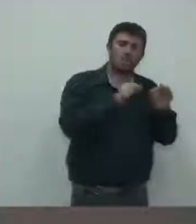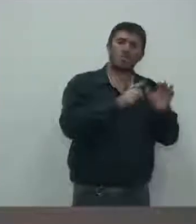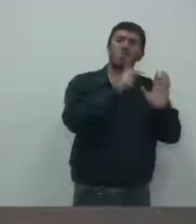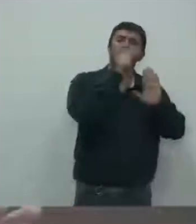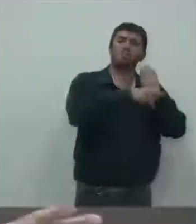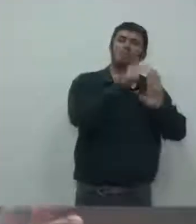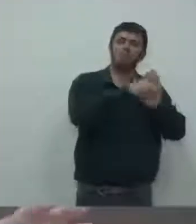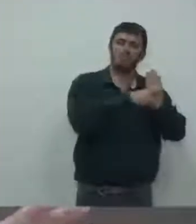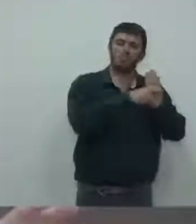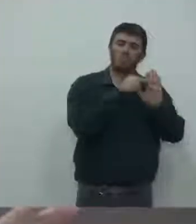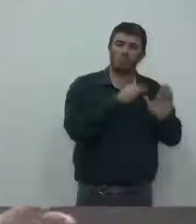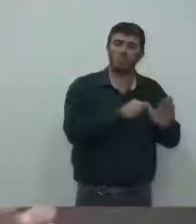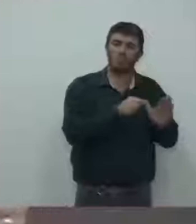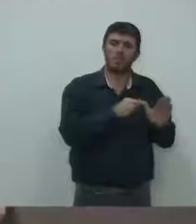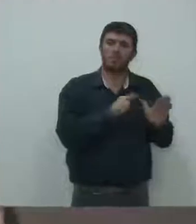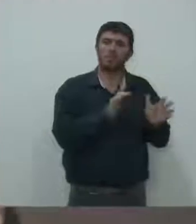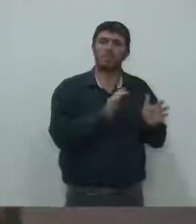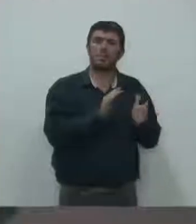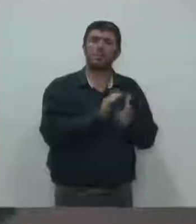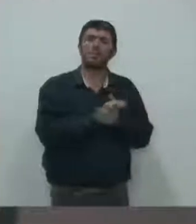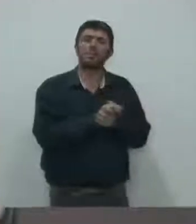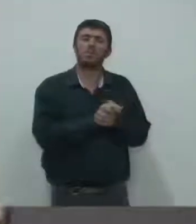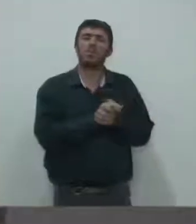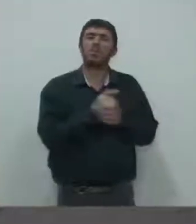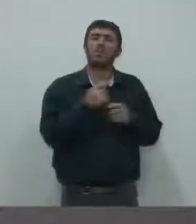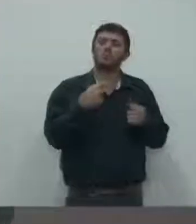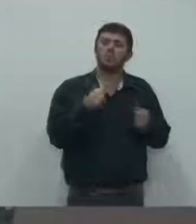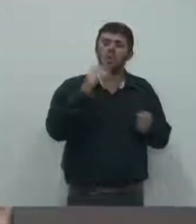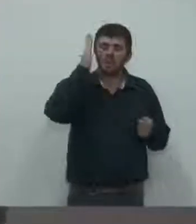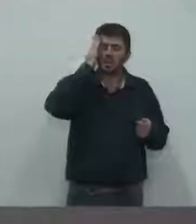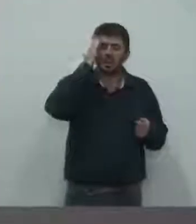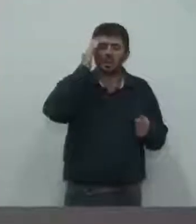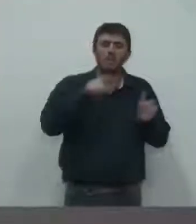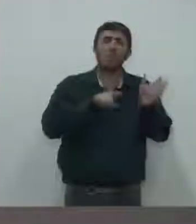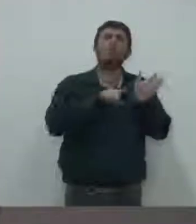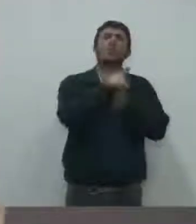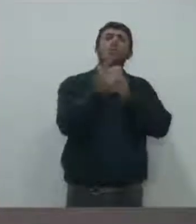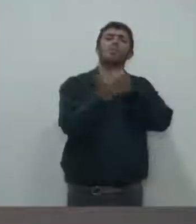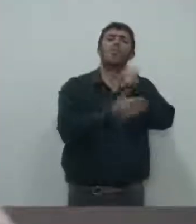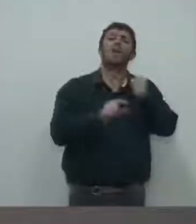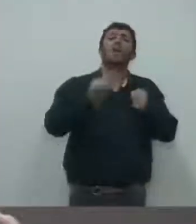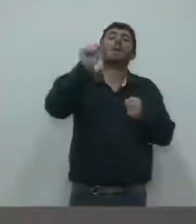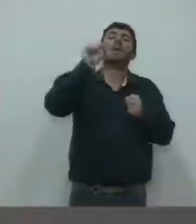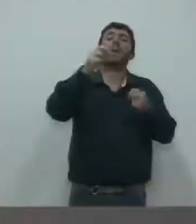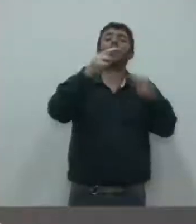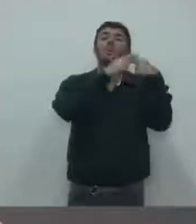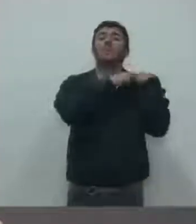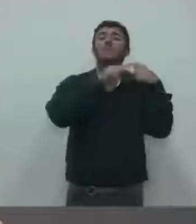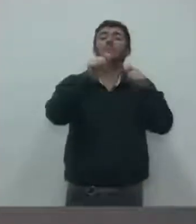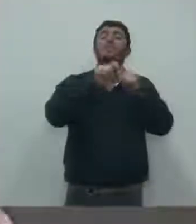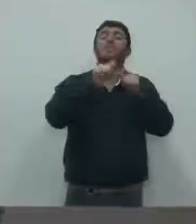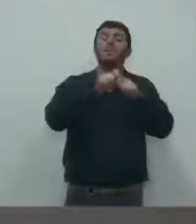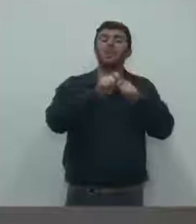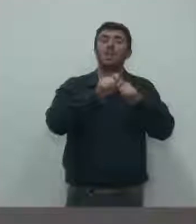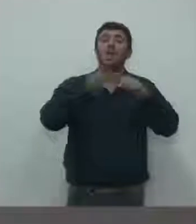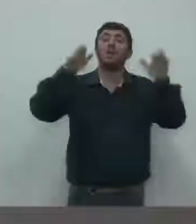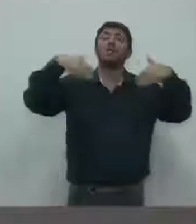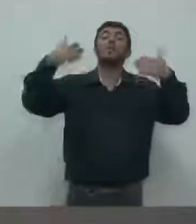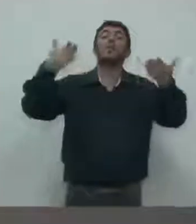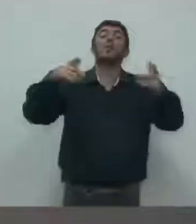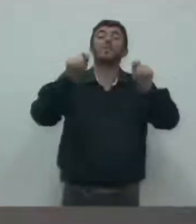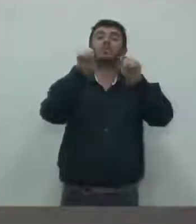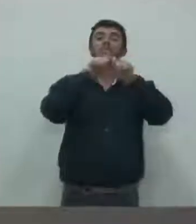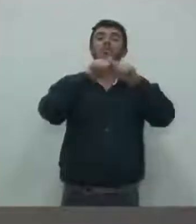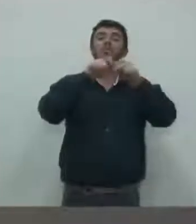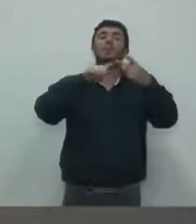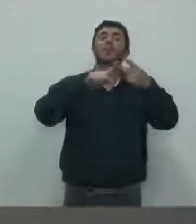isso. Né? As perguntas básicas, quem vai fazer, como vai fazer, quem é o responsável, quando vai ser colocado em prática. Senão a gente pega o